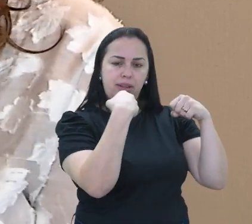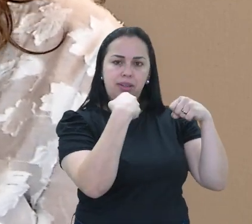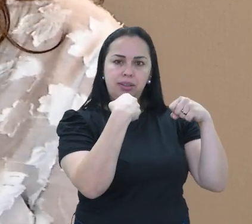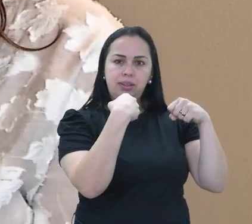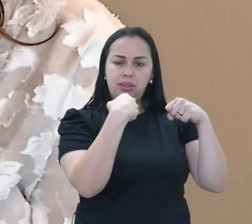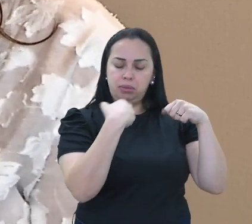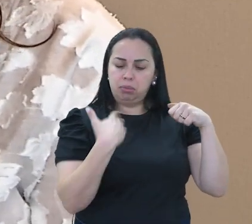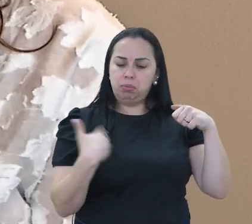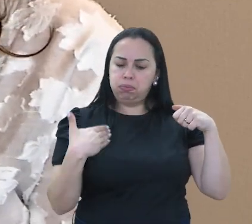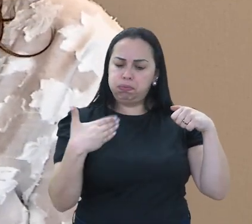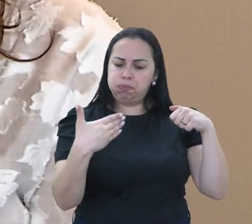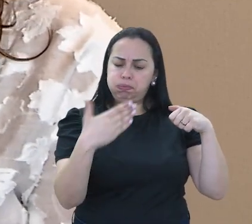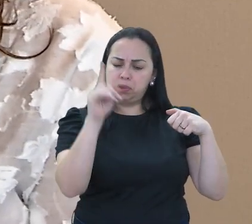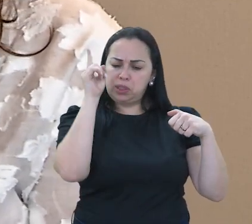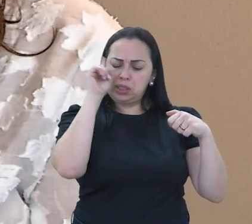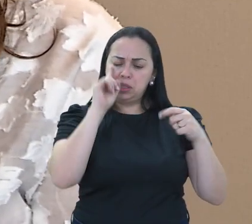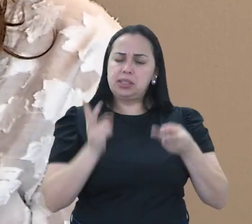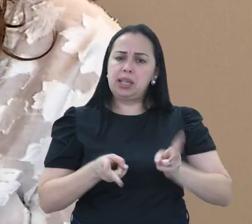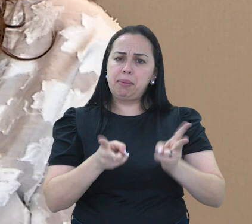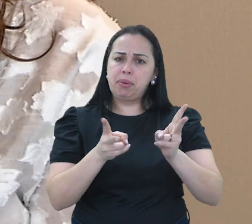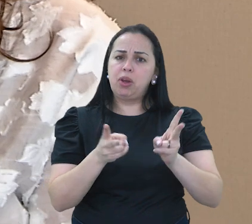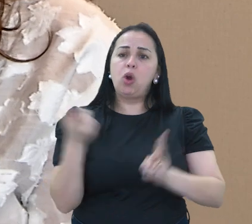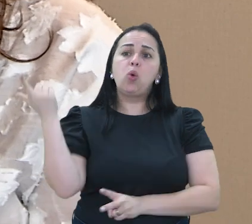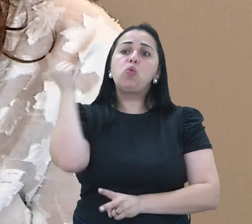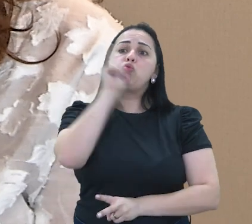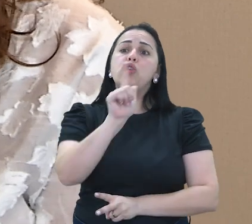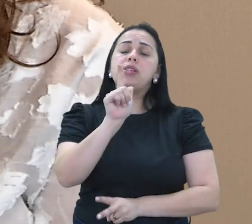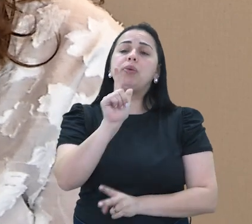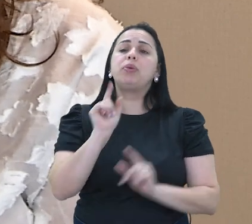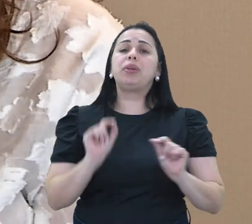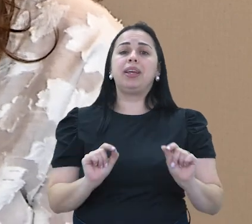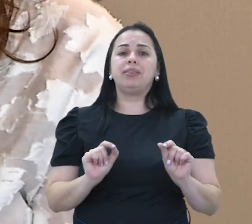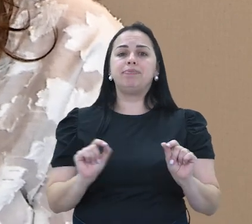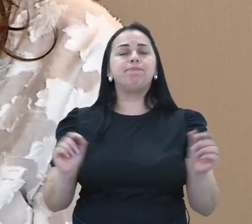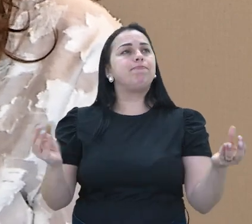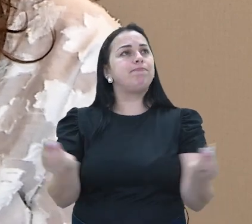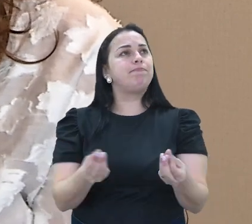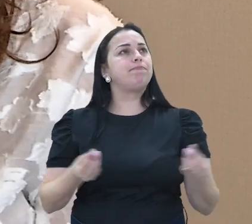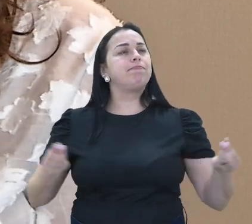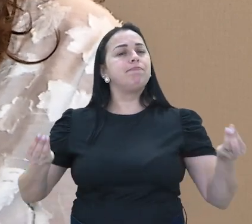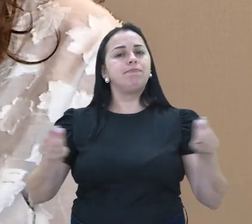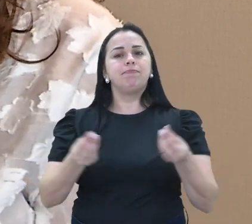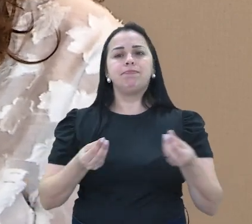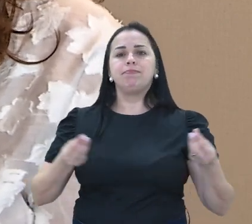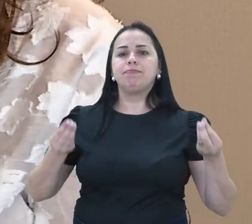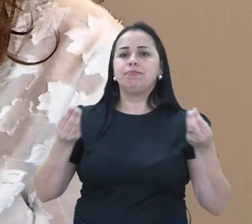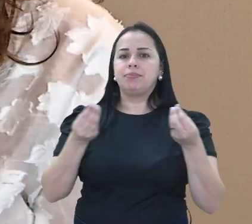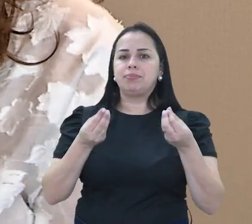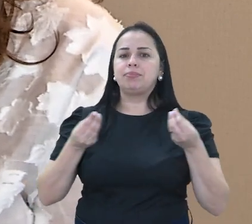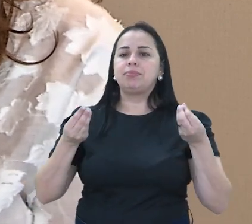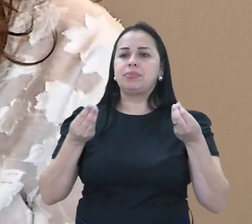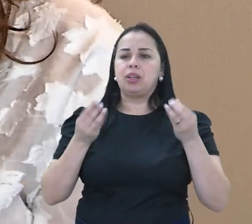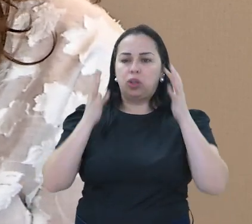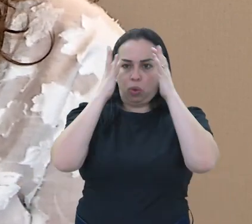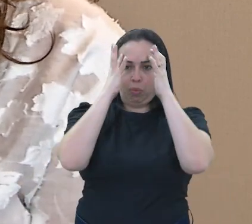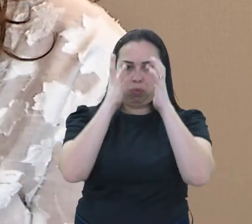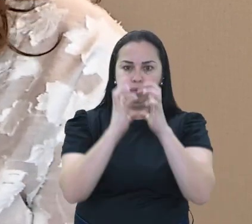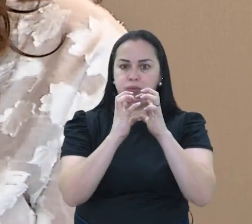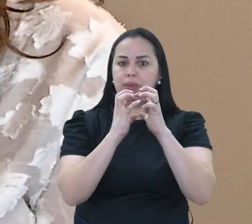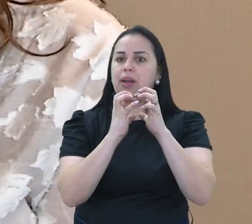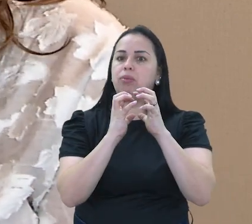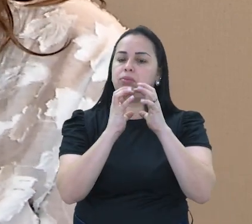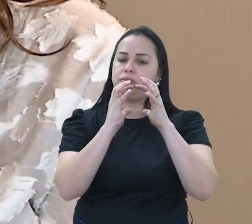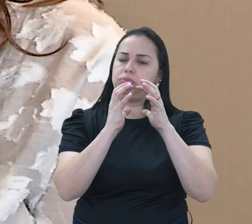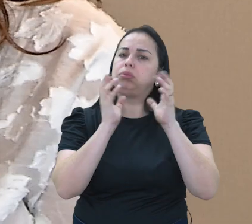atividade física a longo prazo, de forma regular, a gente consegue até diminuir essa intensidade